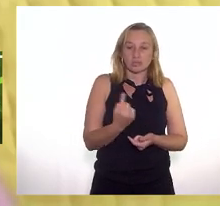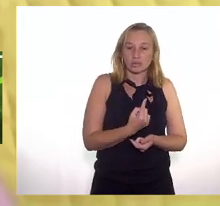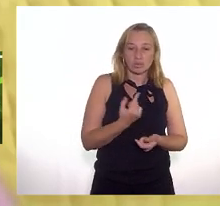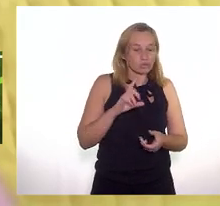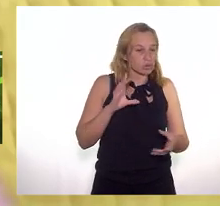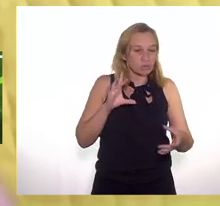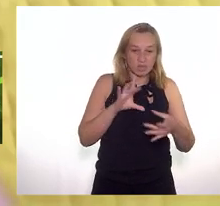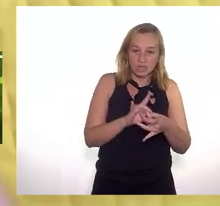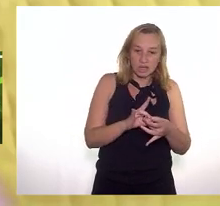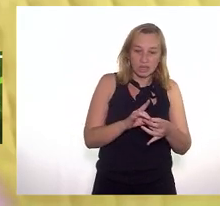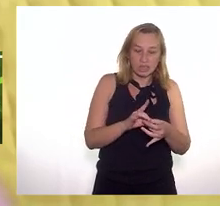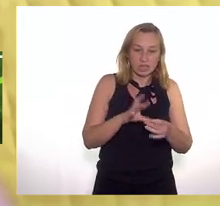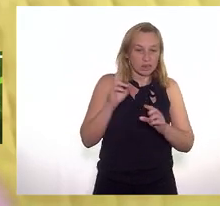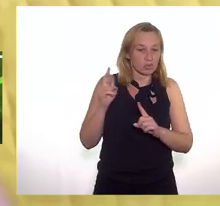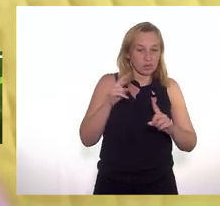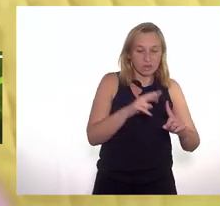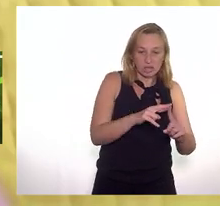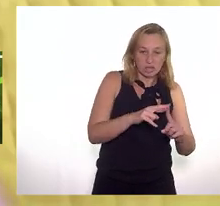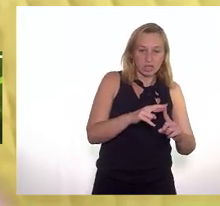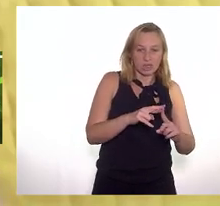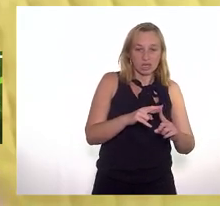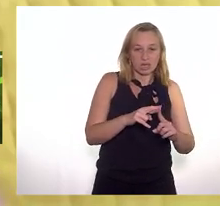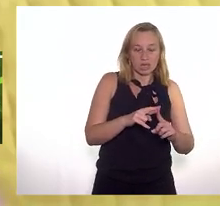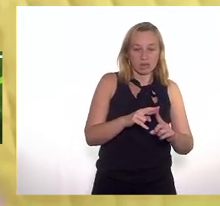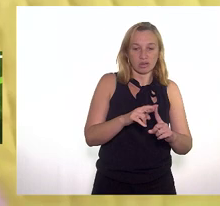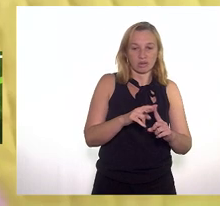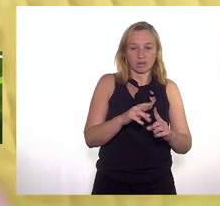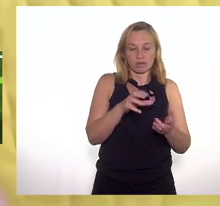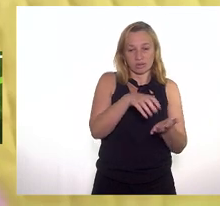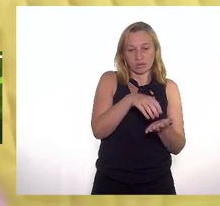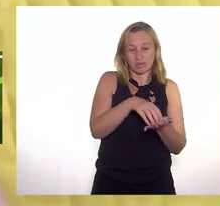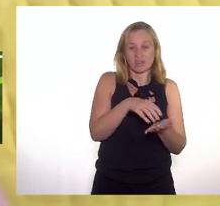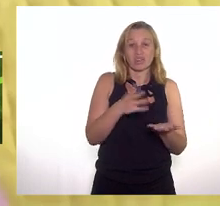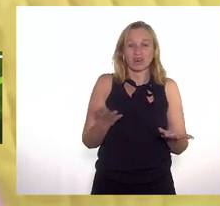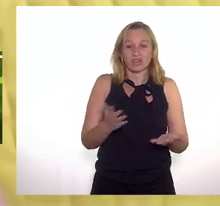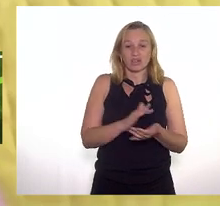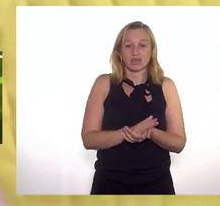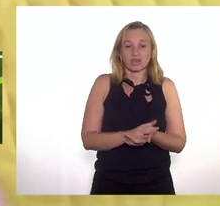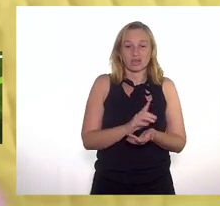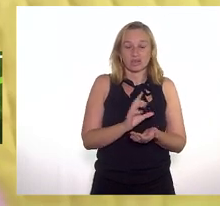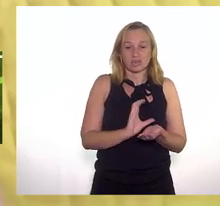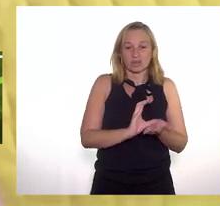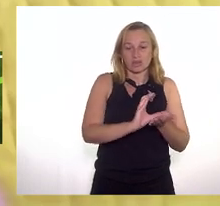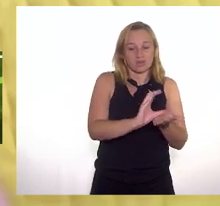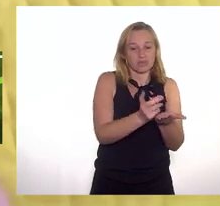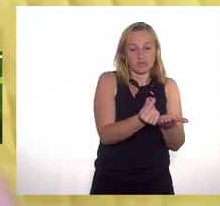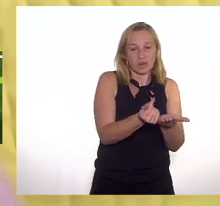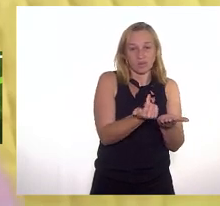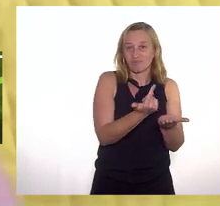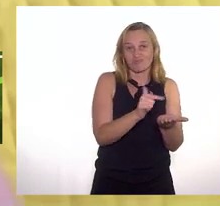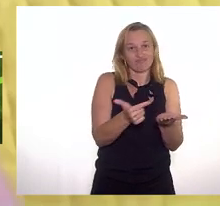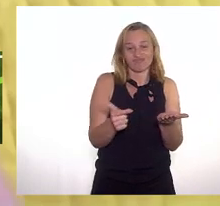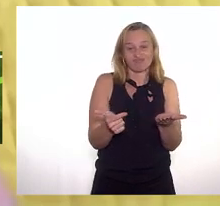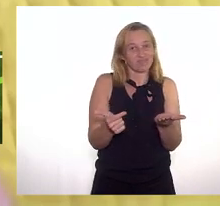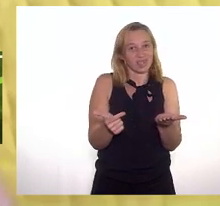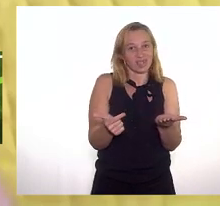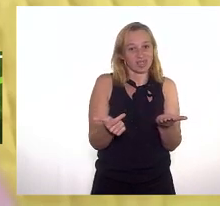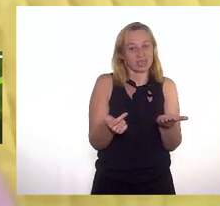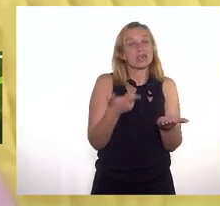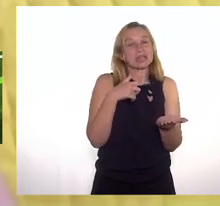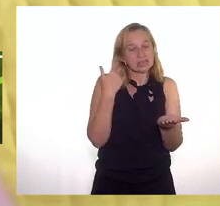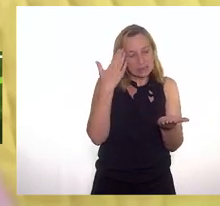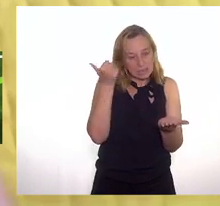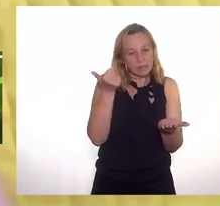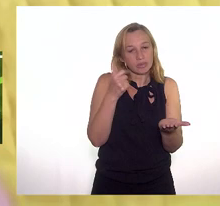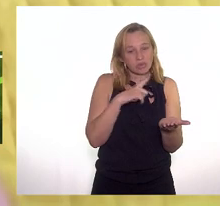credenciados como centro de referência. E isso implica em não repasse de verbas que a gente sabe que